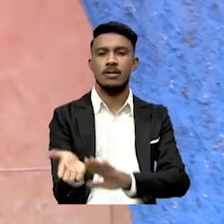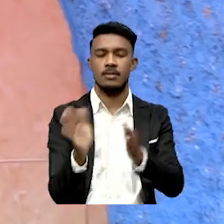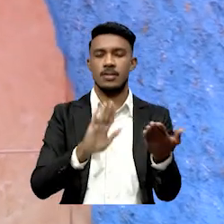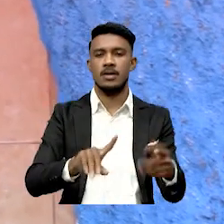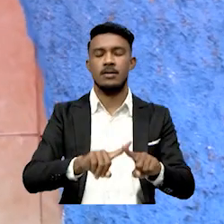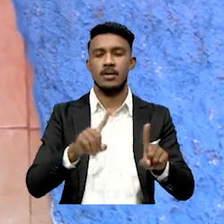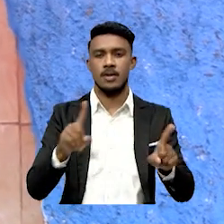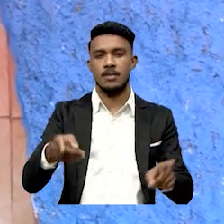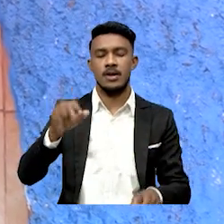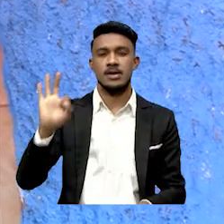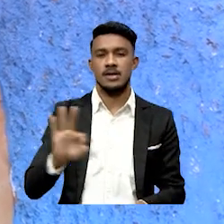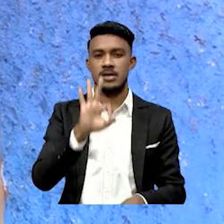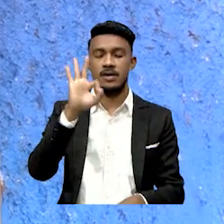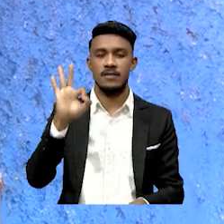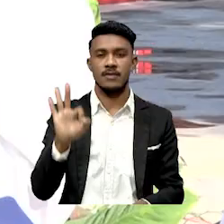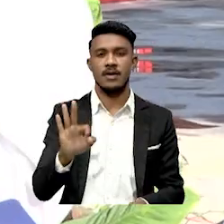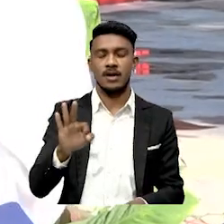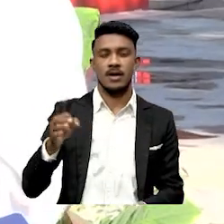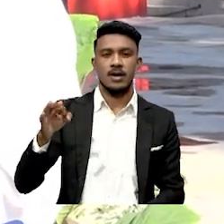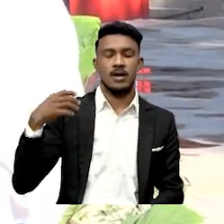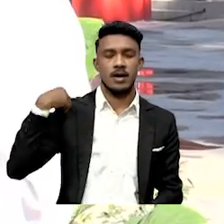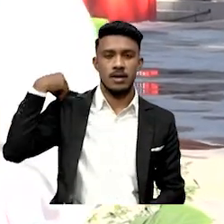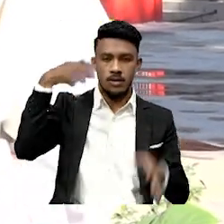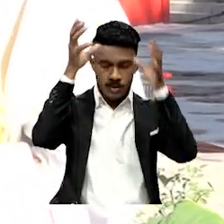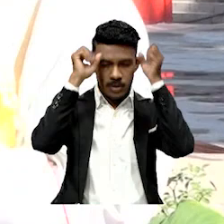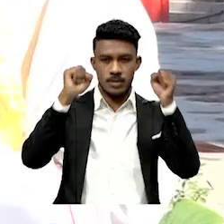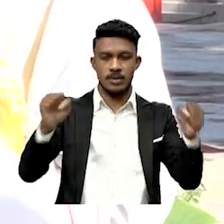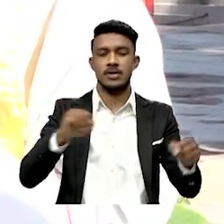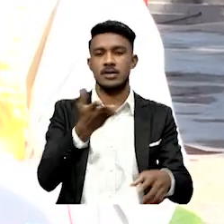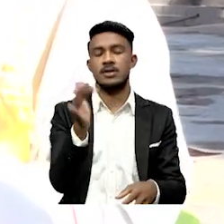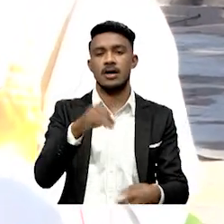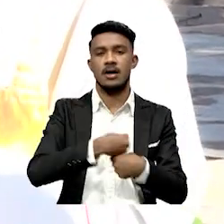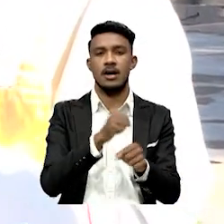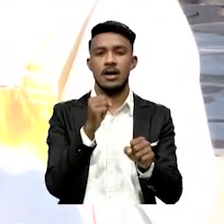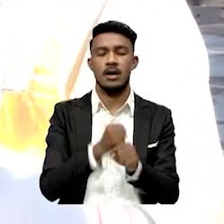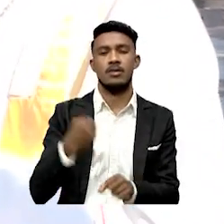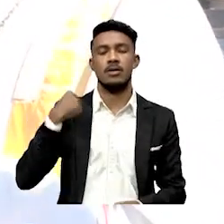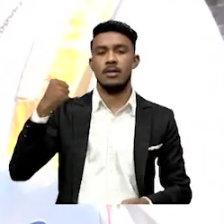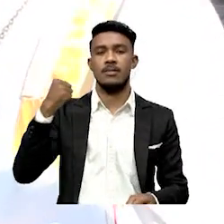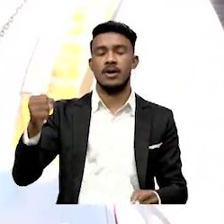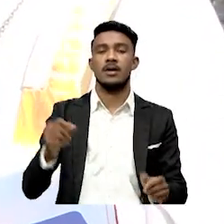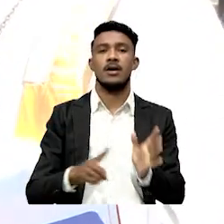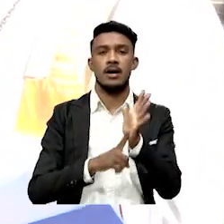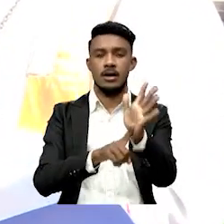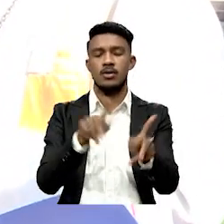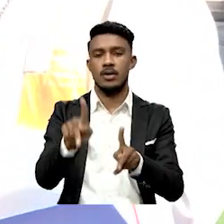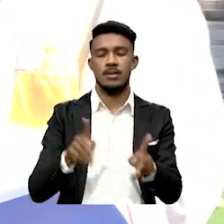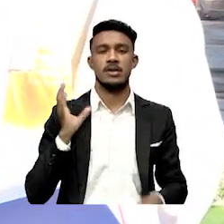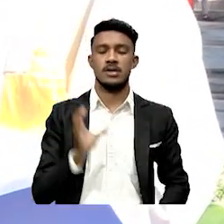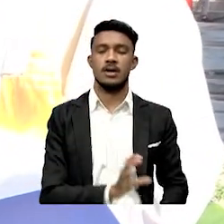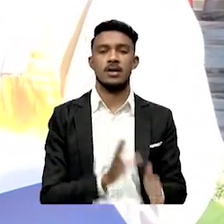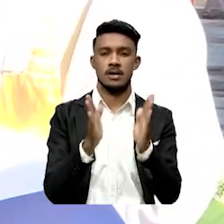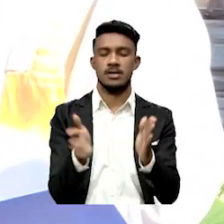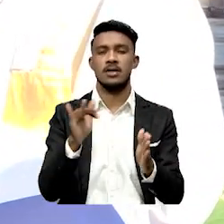sexta-feira santa, candidato presidente da República Sira realiza a campanha. Haturu Sarani Sira, hanoi ia momento